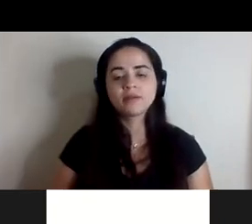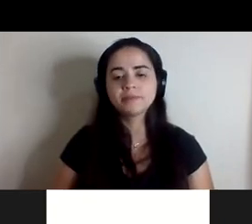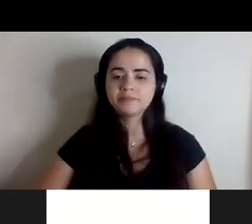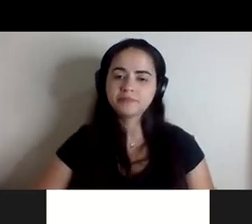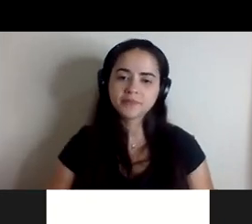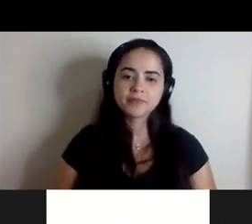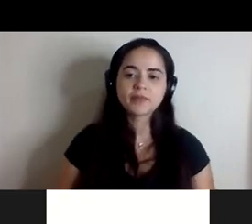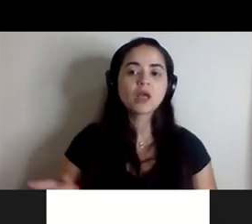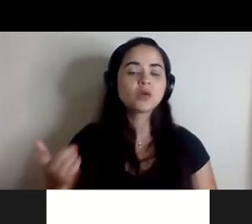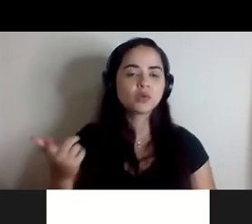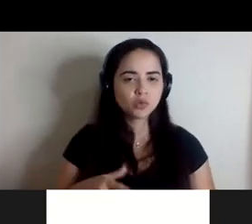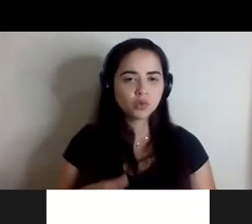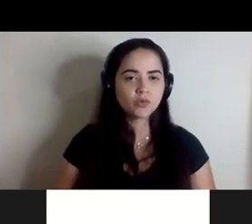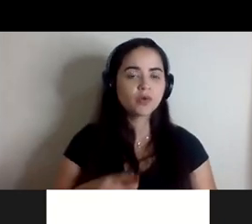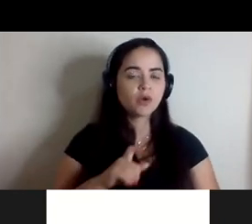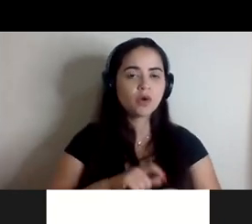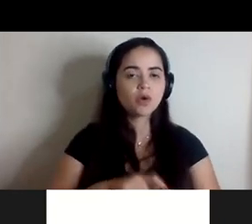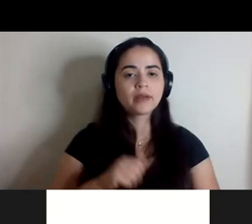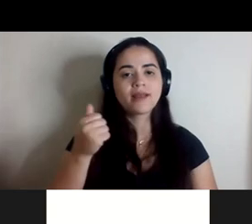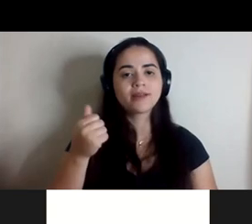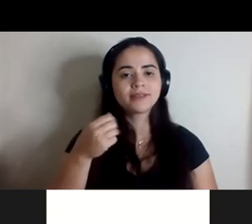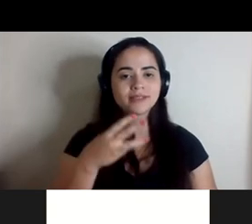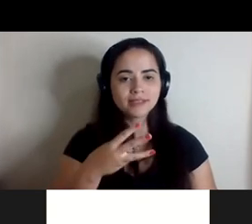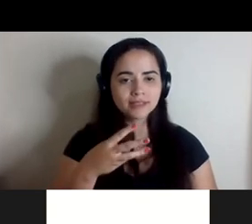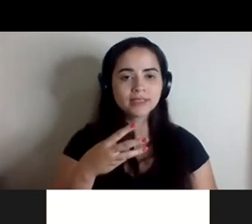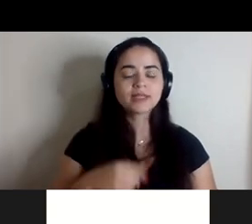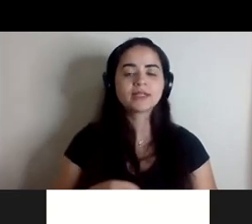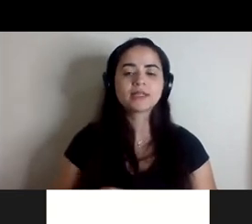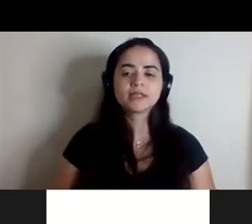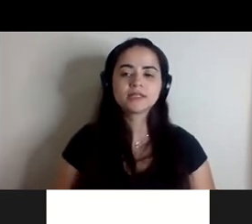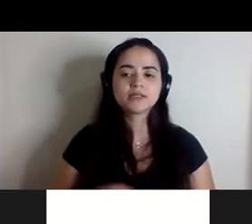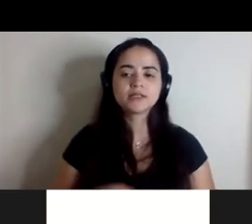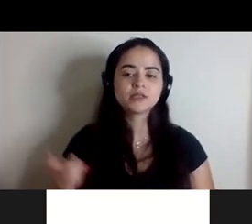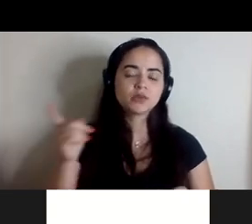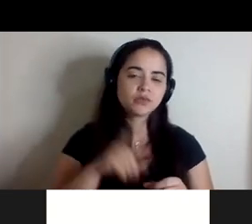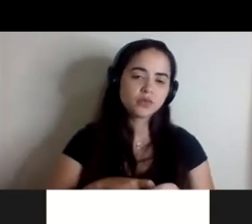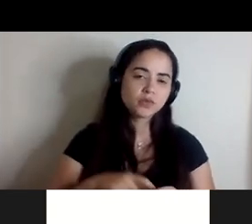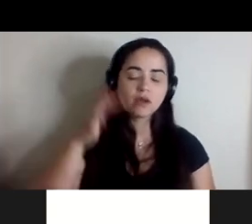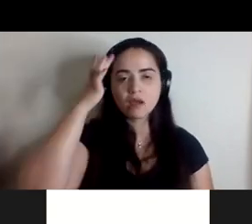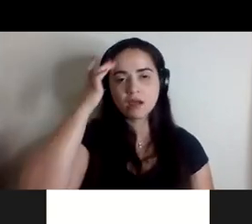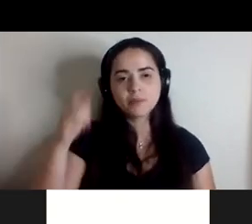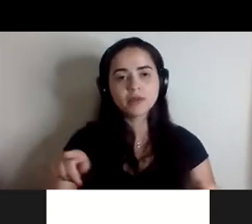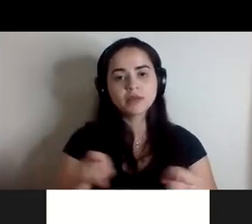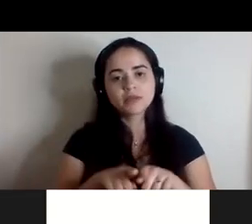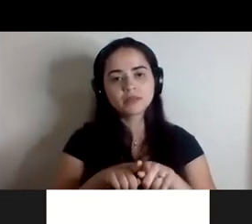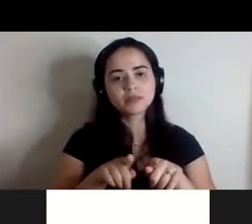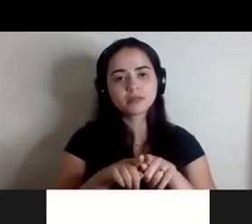Mas retomando, às 13 horas nós retornamos, e amanhã também, né, eu acho que não sei que você está